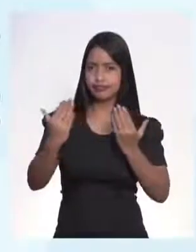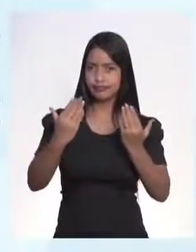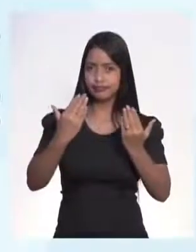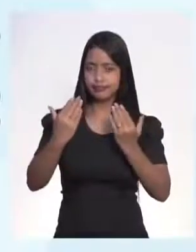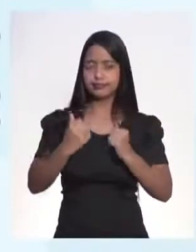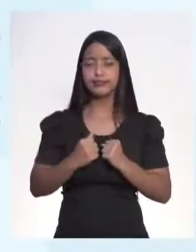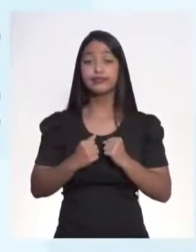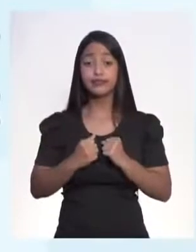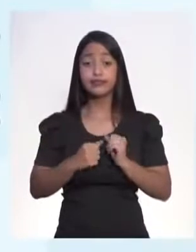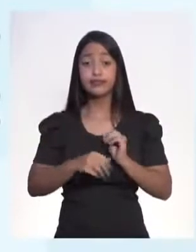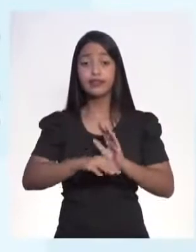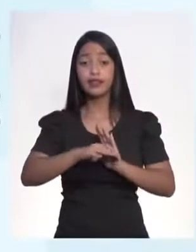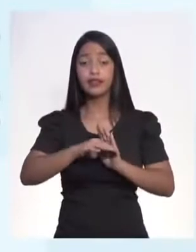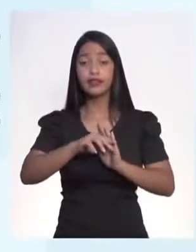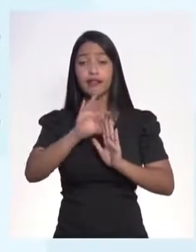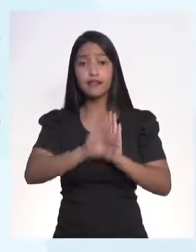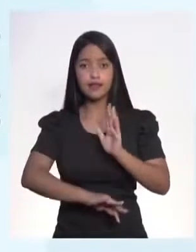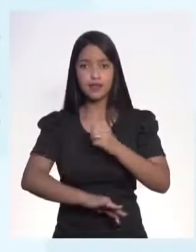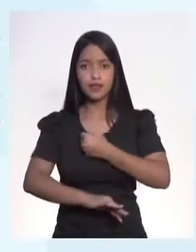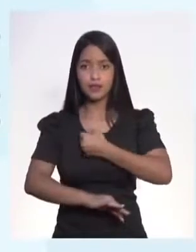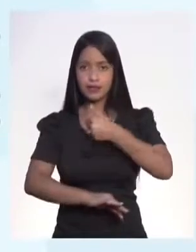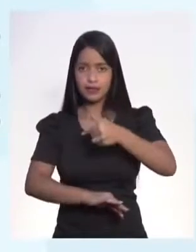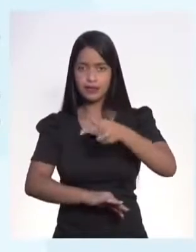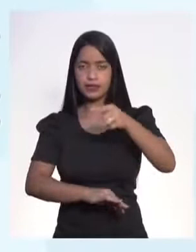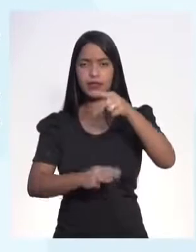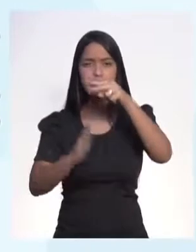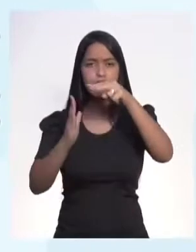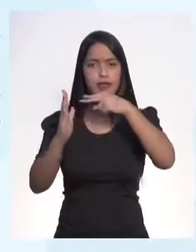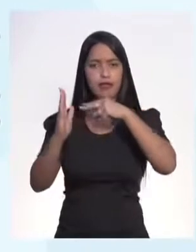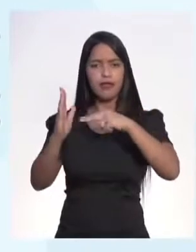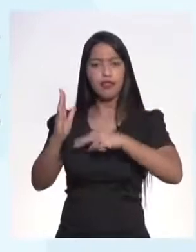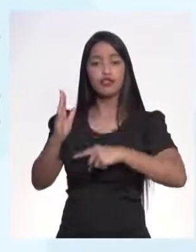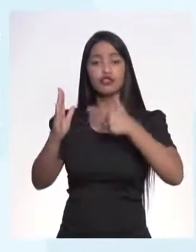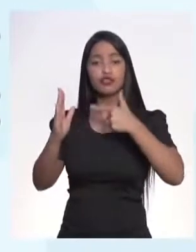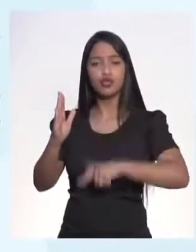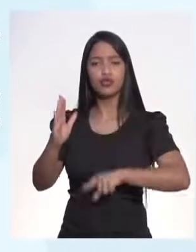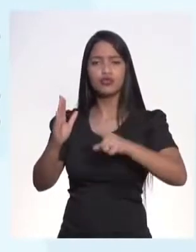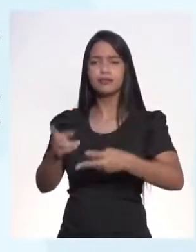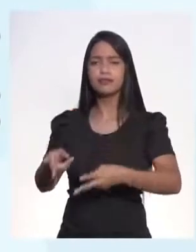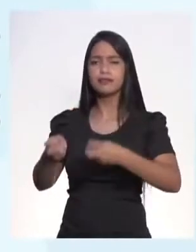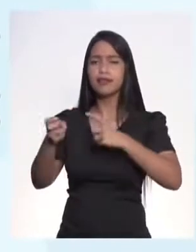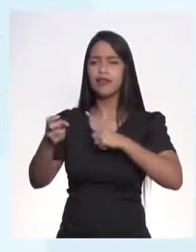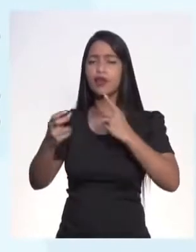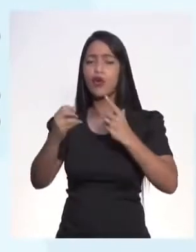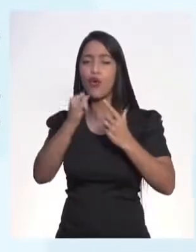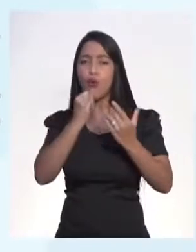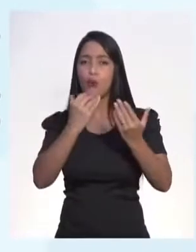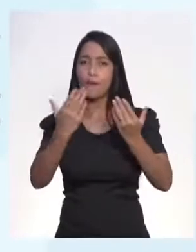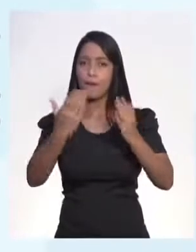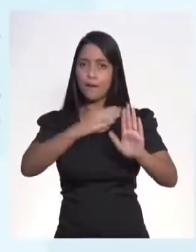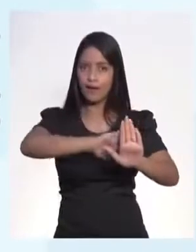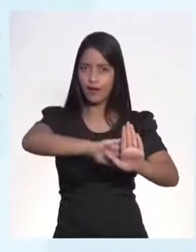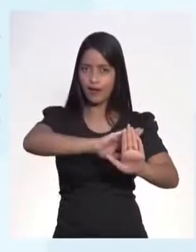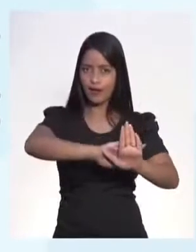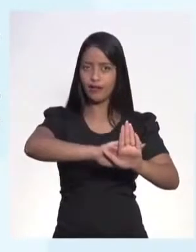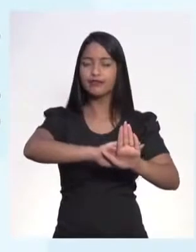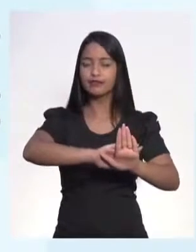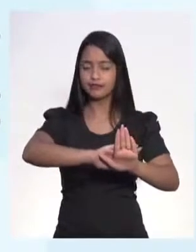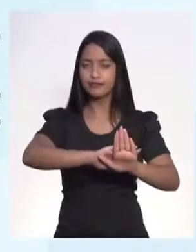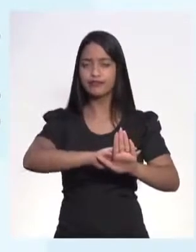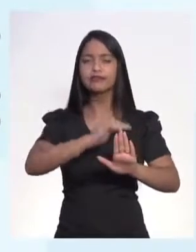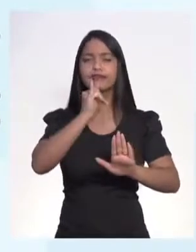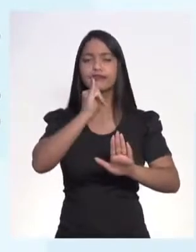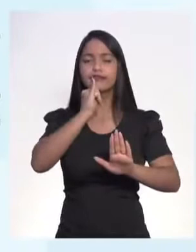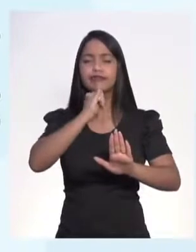set e circule todas as expressões que podemos perceber nitidamente a conotação ou aluno quando a gente fala no